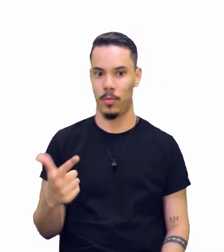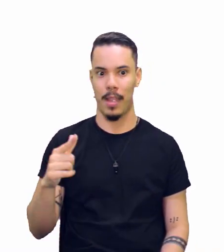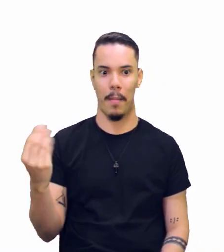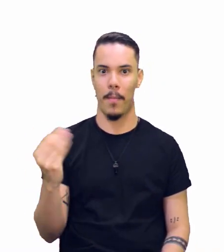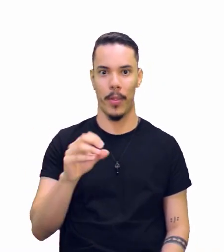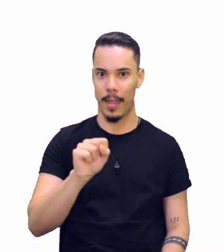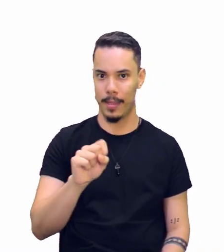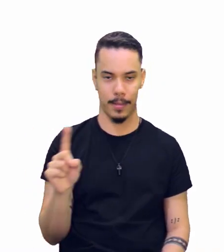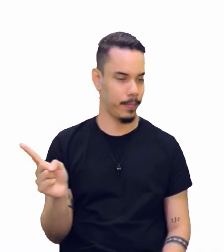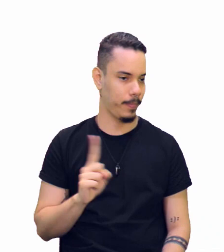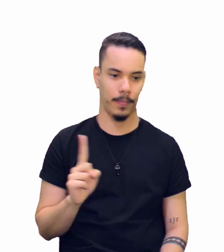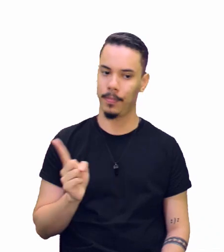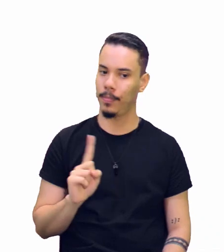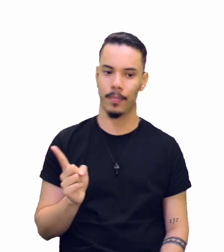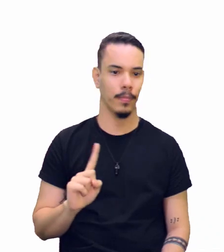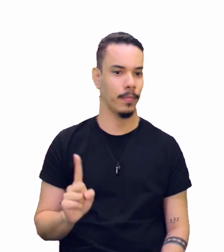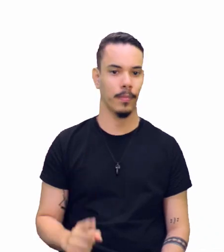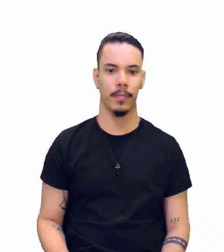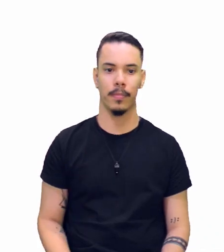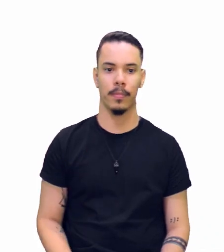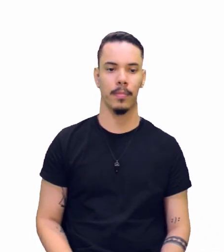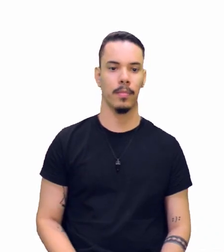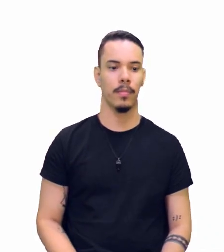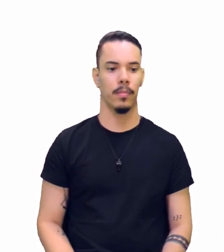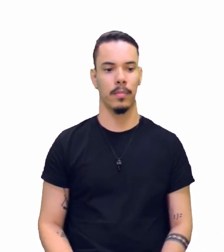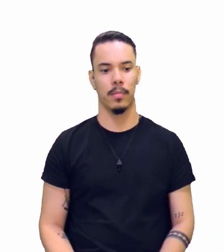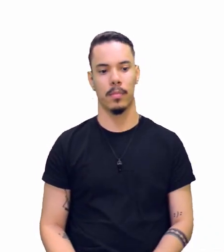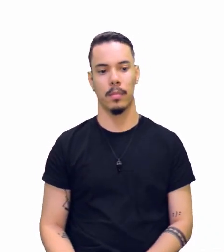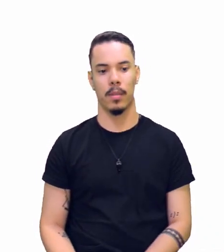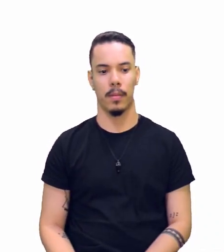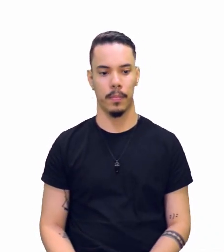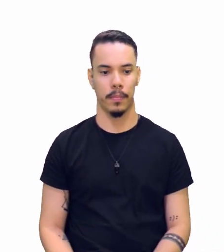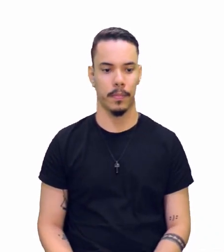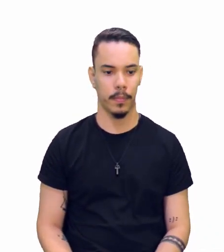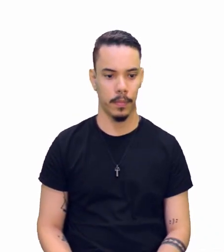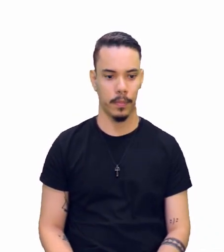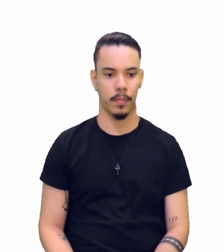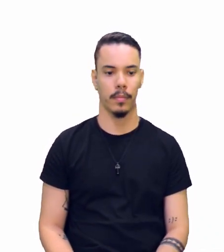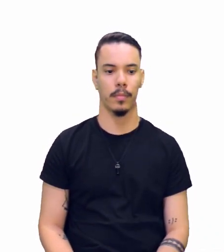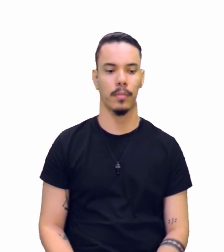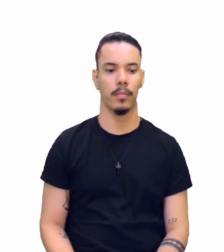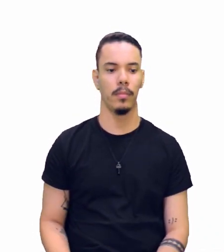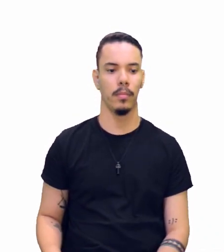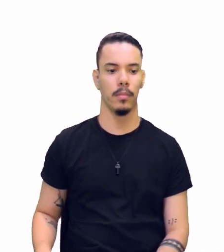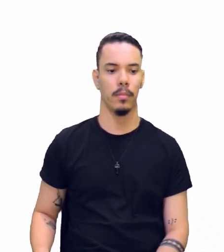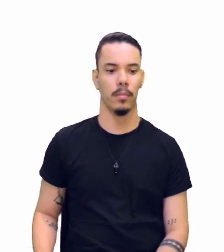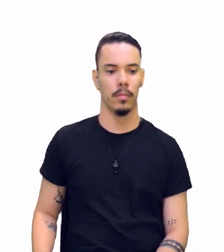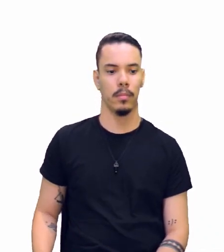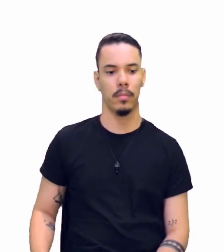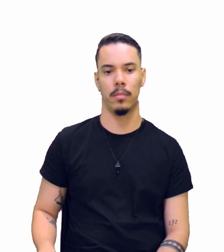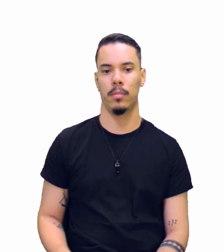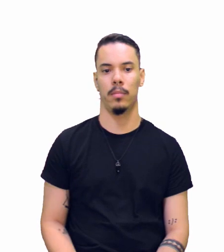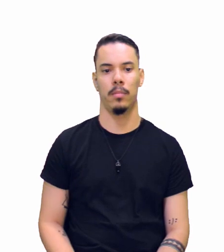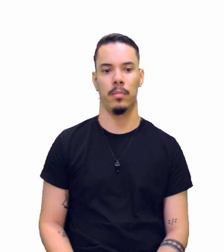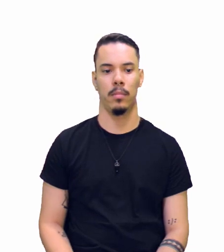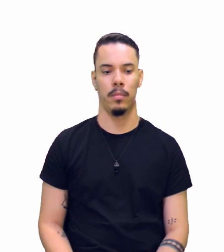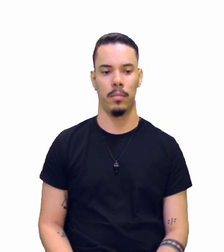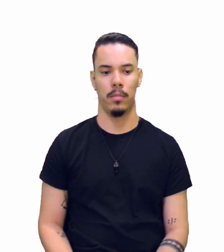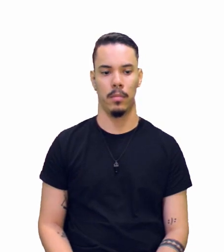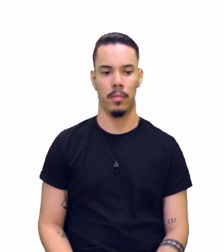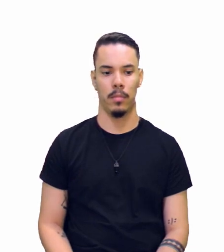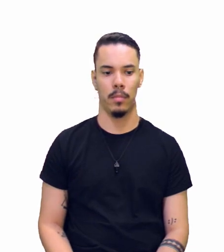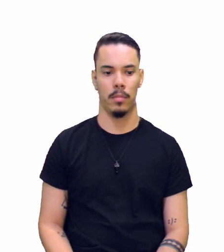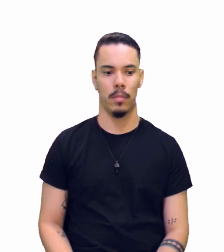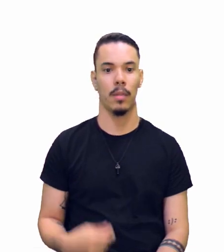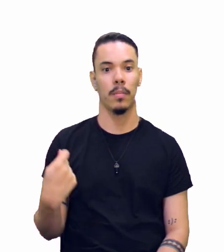tá, gente? Não existe esse S no plural de baby. Baby é aquele plural onde você tem o Y, e Y precede de